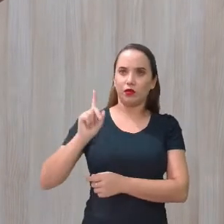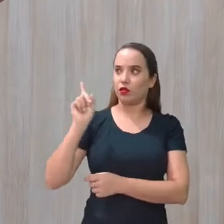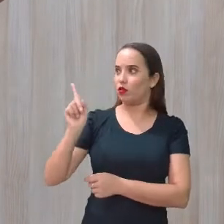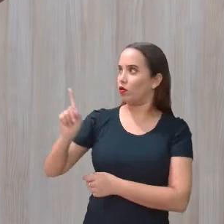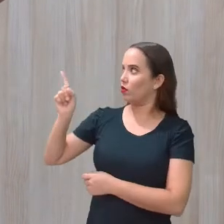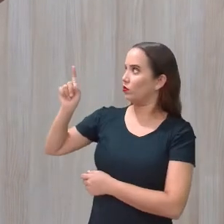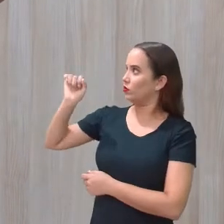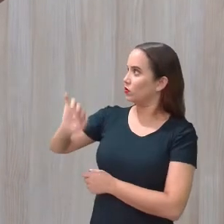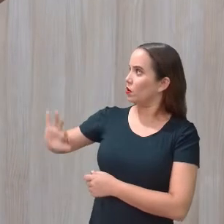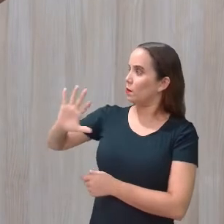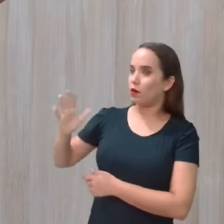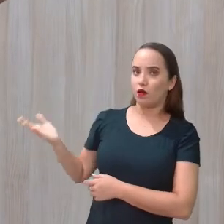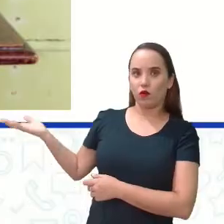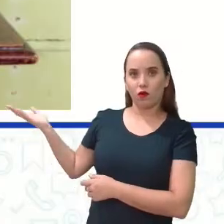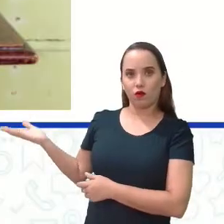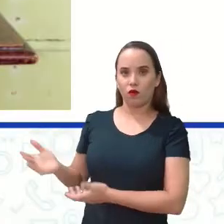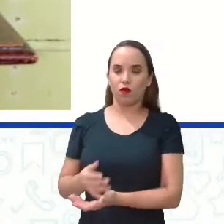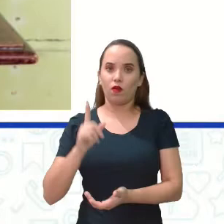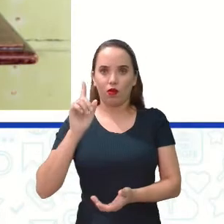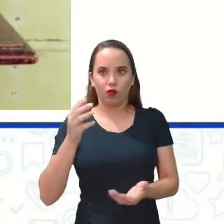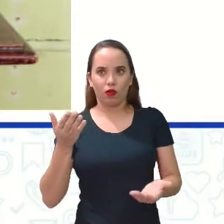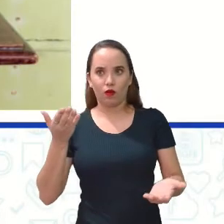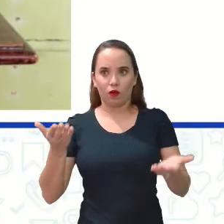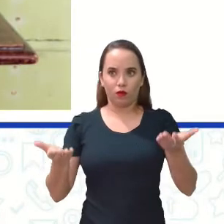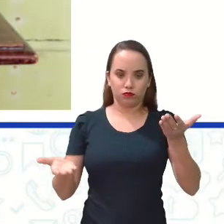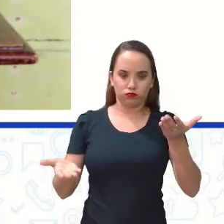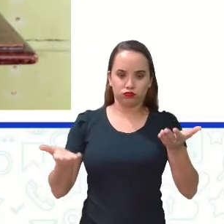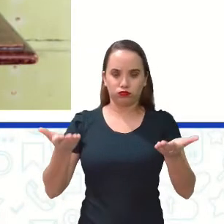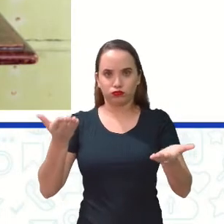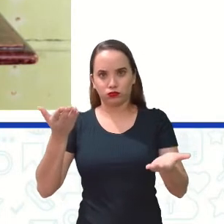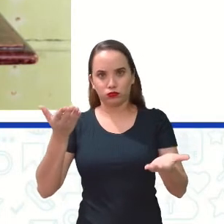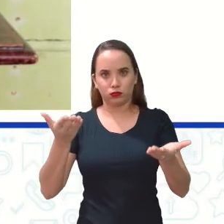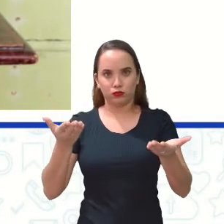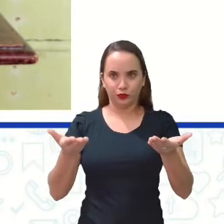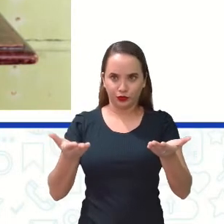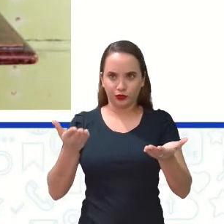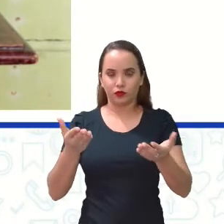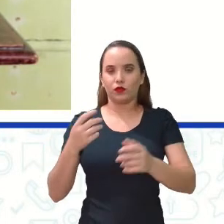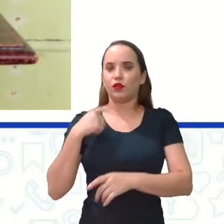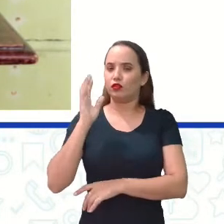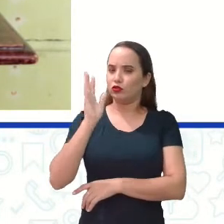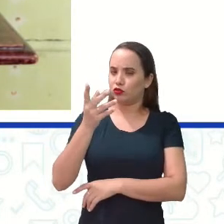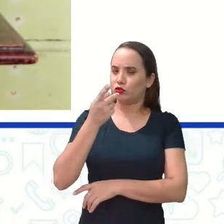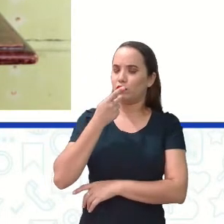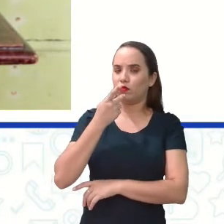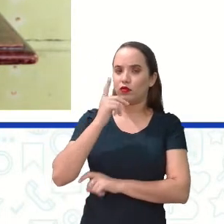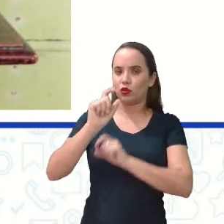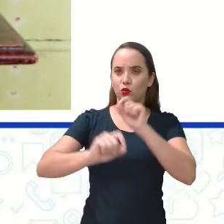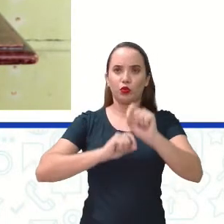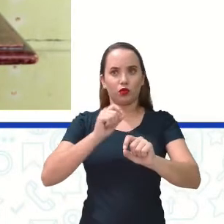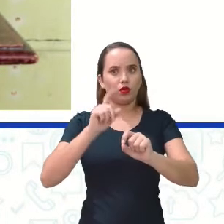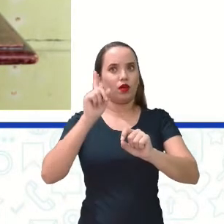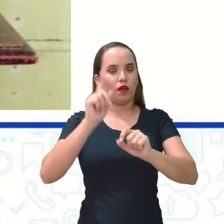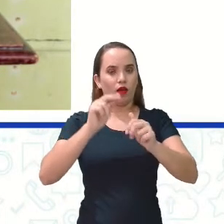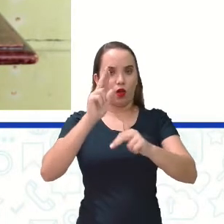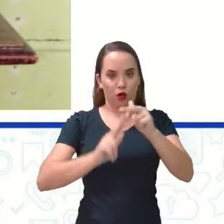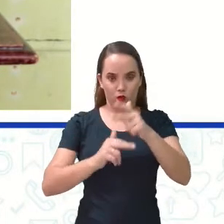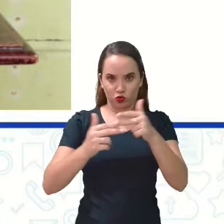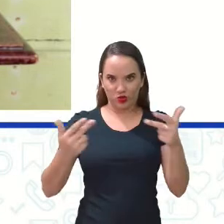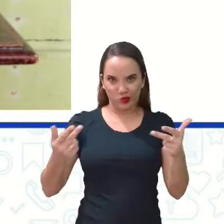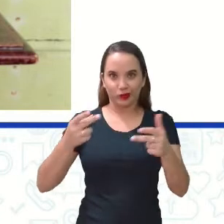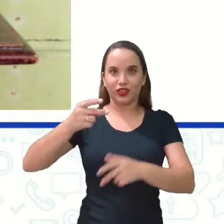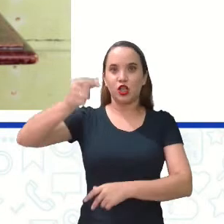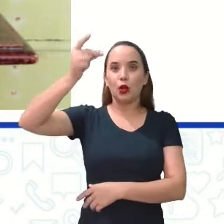imagem aí que está aparecendo na tela de uma balança de dois pratos, a gente falou que uma balança de dois pratos, apesar de ser um instrumento